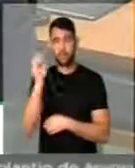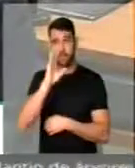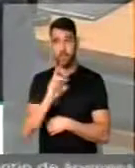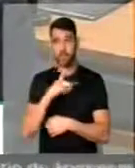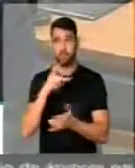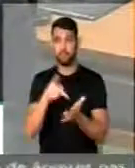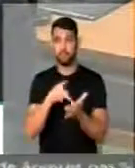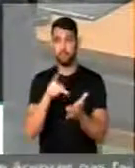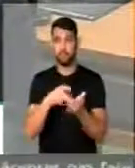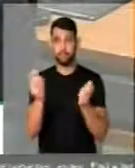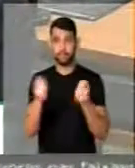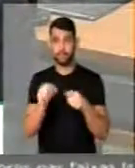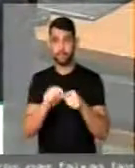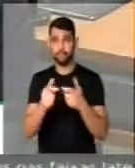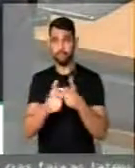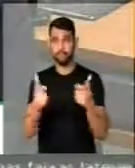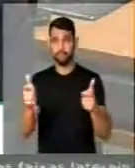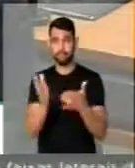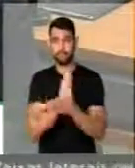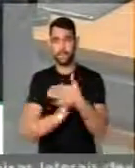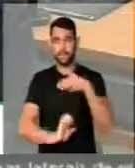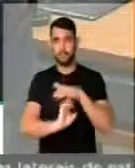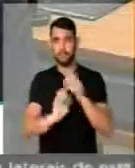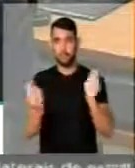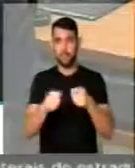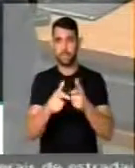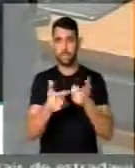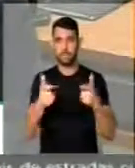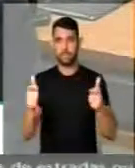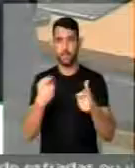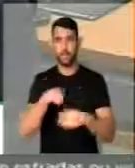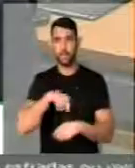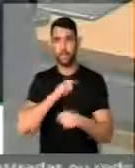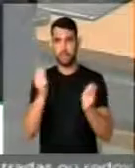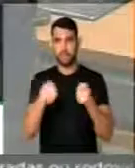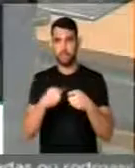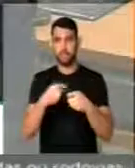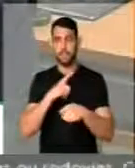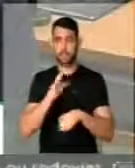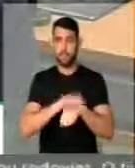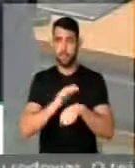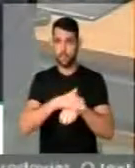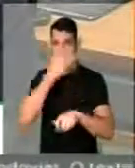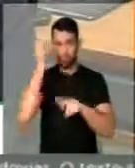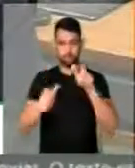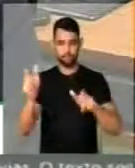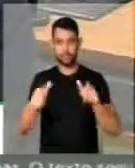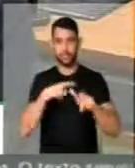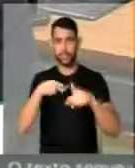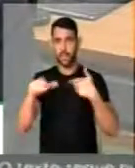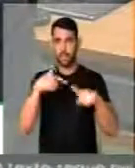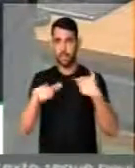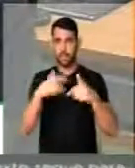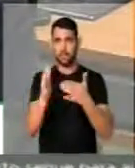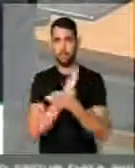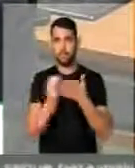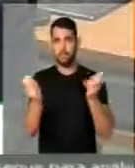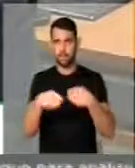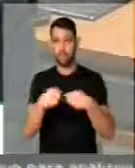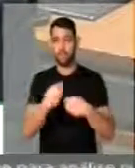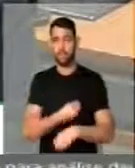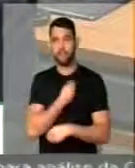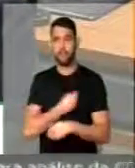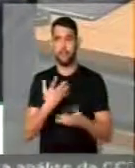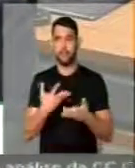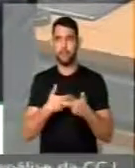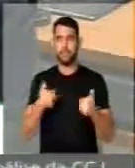Brasil realmente que possa crescer, que as empresas possam crescer, que nós possamos ter muito mais gente trabalhando e podendo ter uma